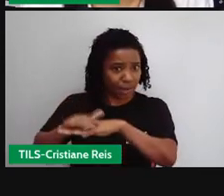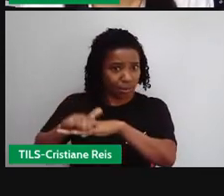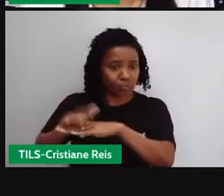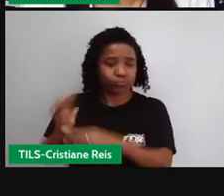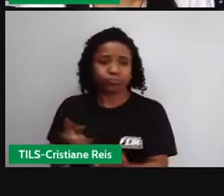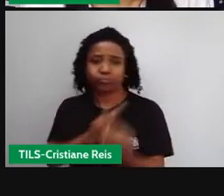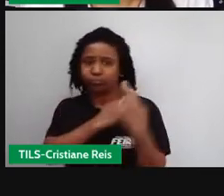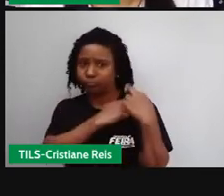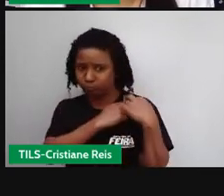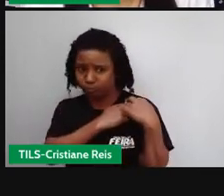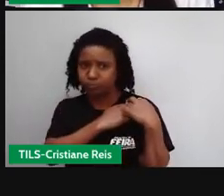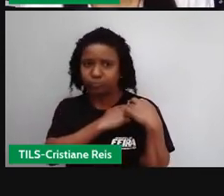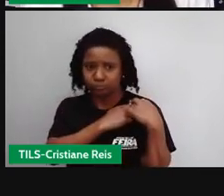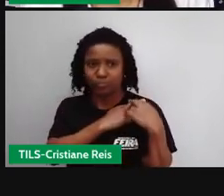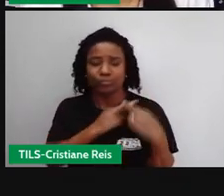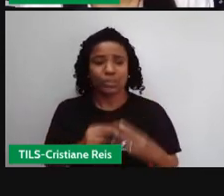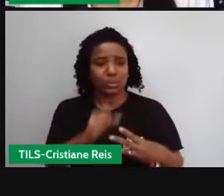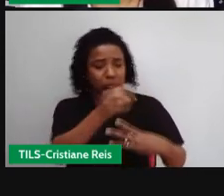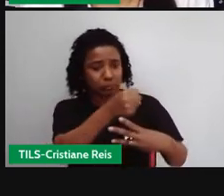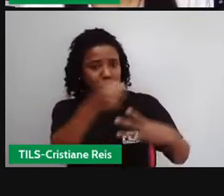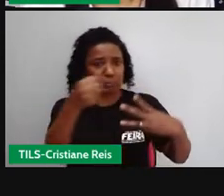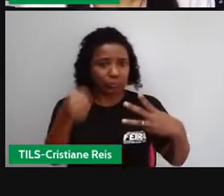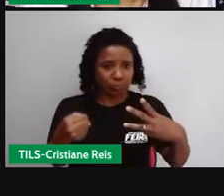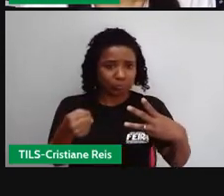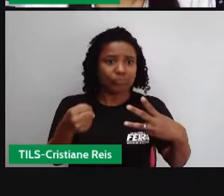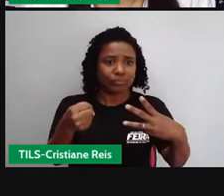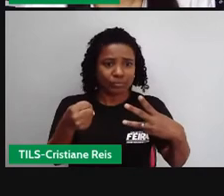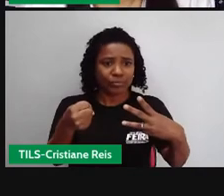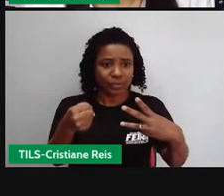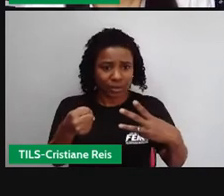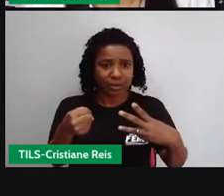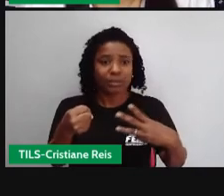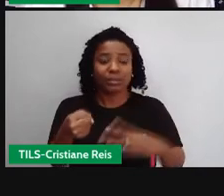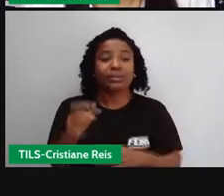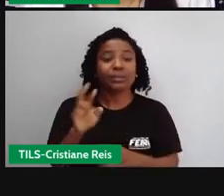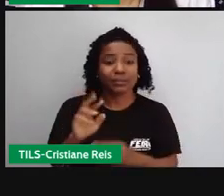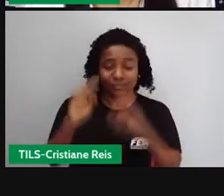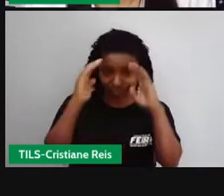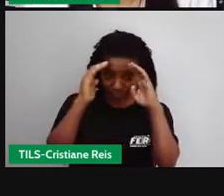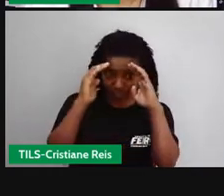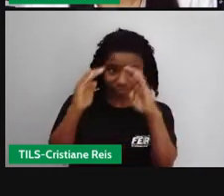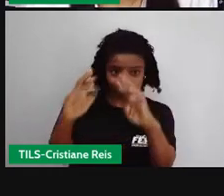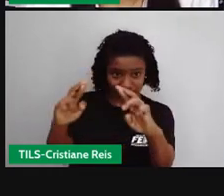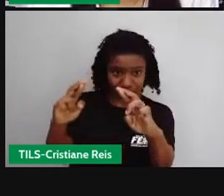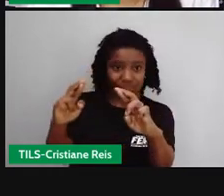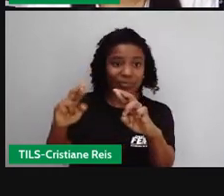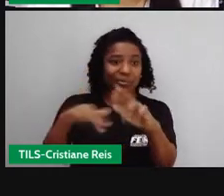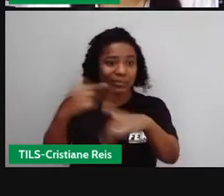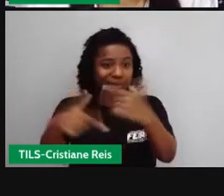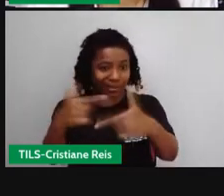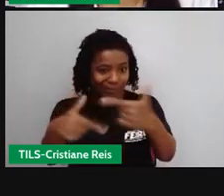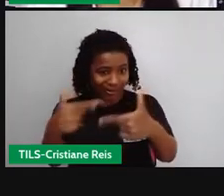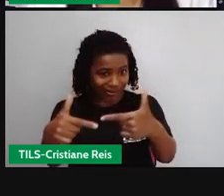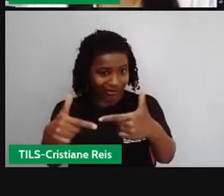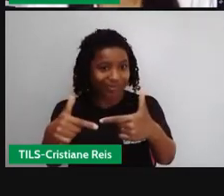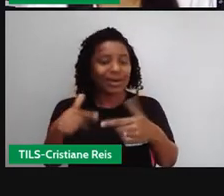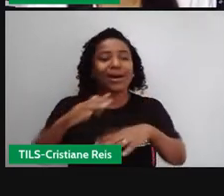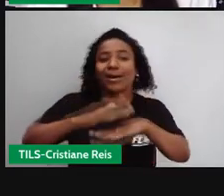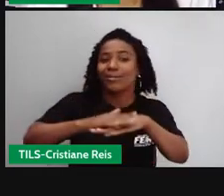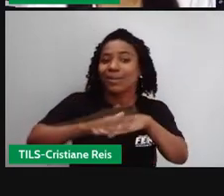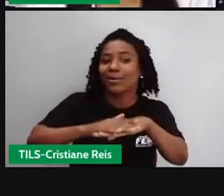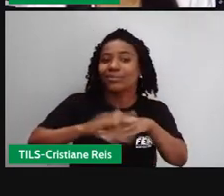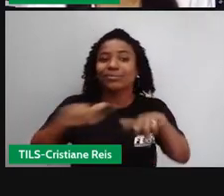estão ali eleitos e é obrigação deles fazerem, né? Quais são o que eles devem fazer por nós, o que